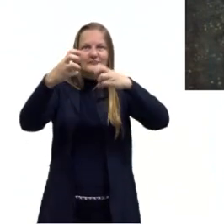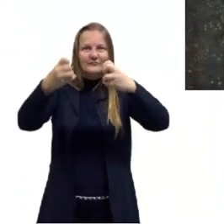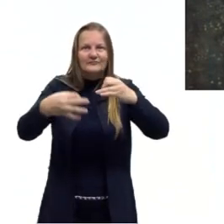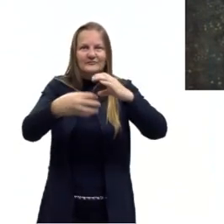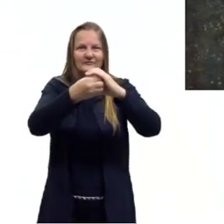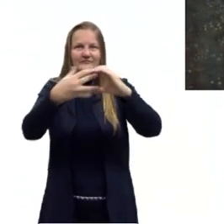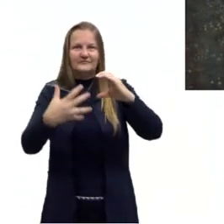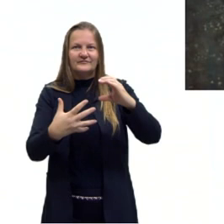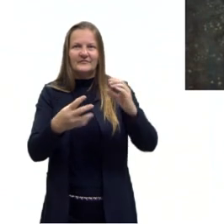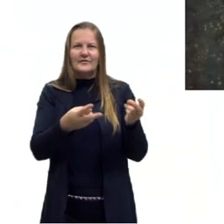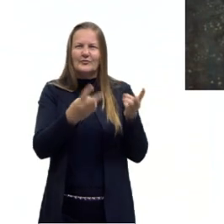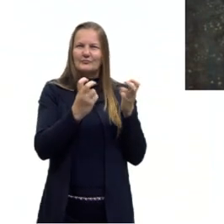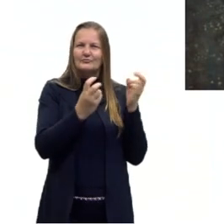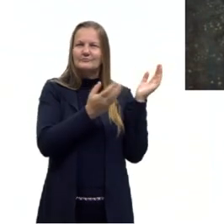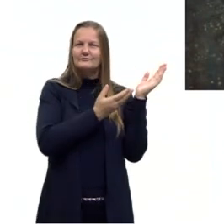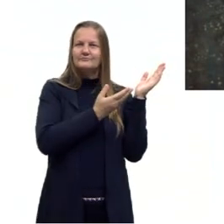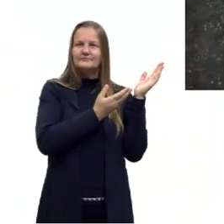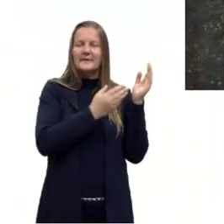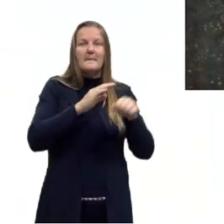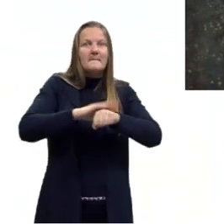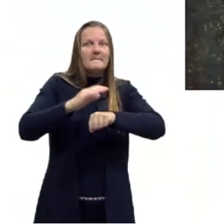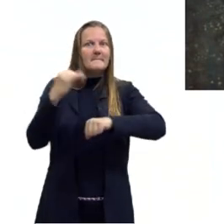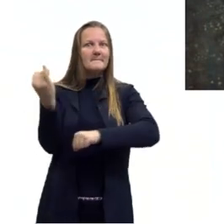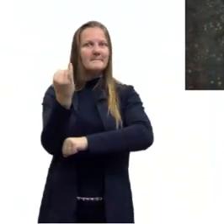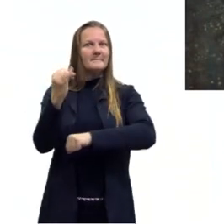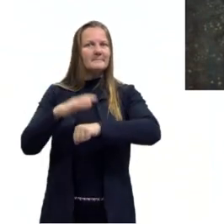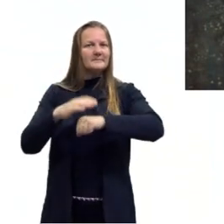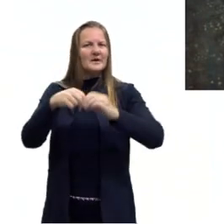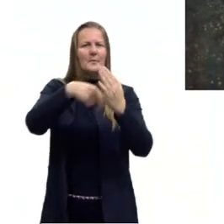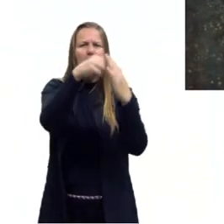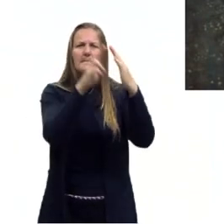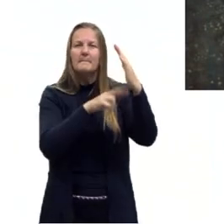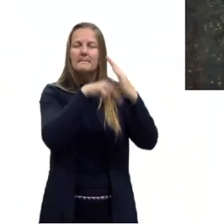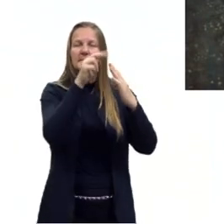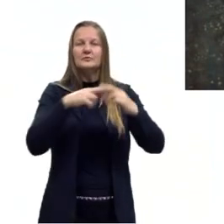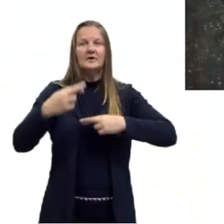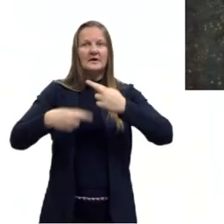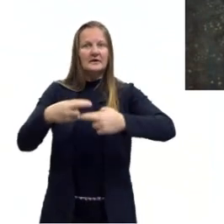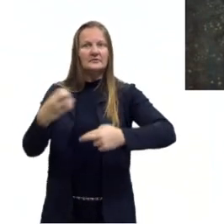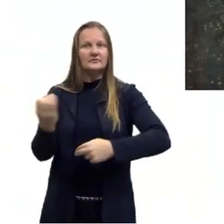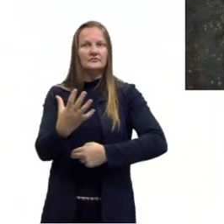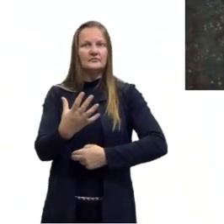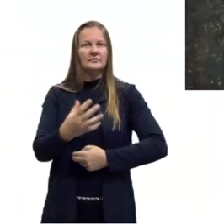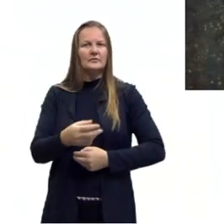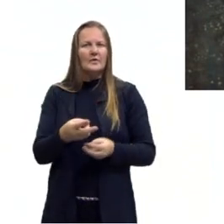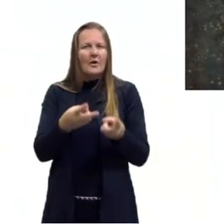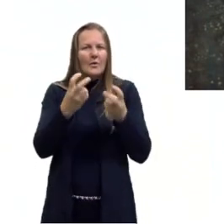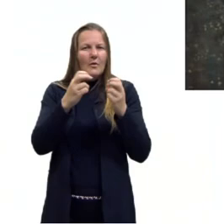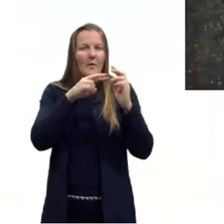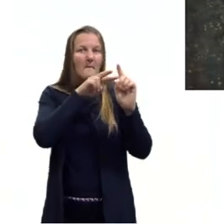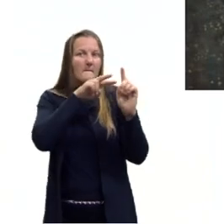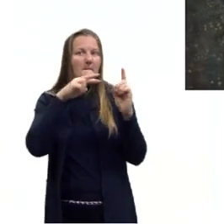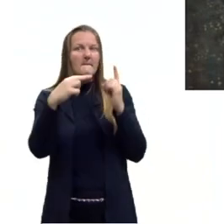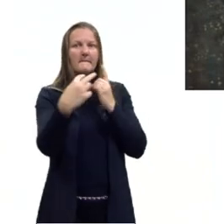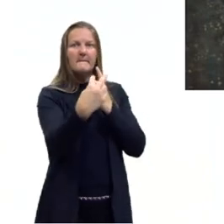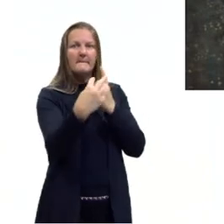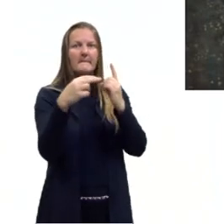falando a quinta a principal característica da pintura renascentista é a perspectiva